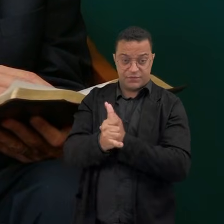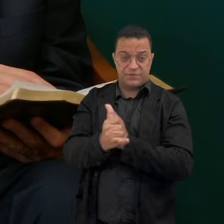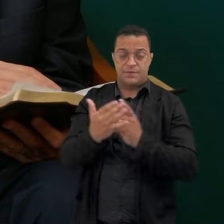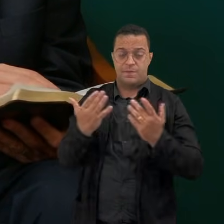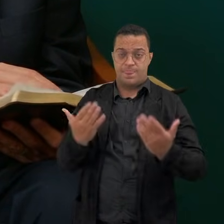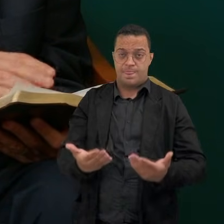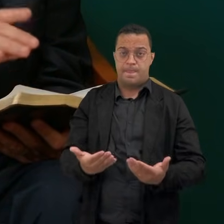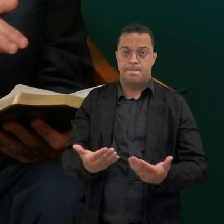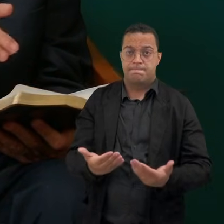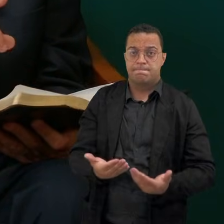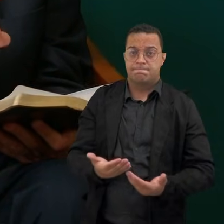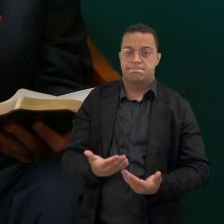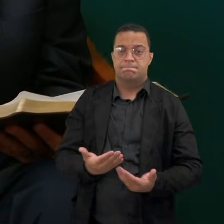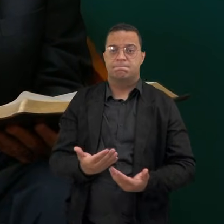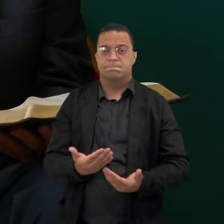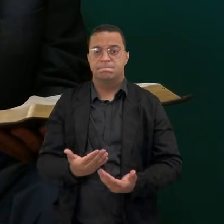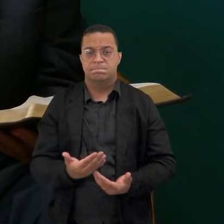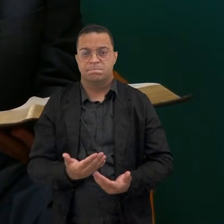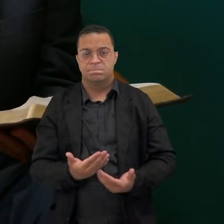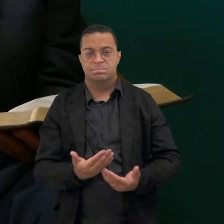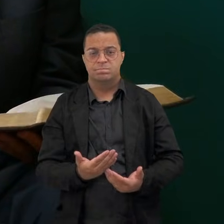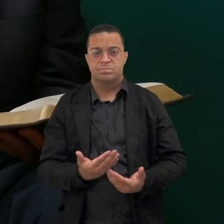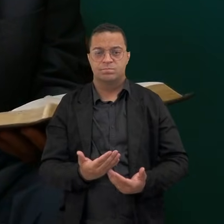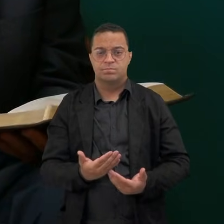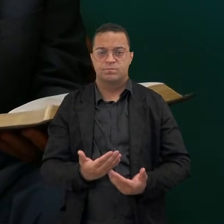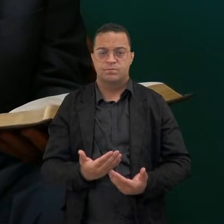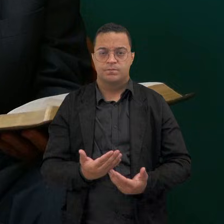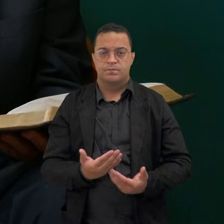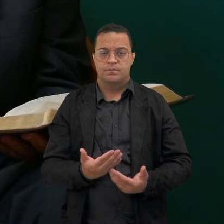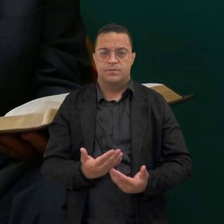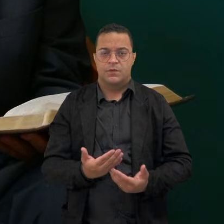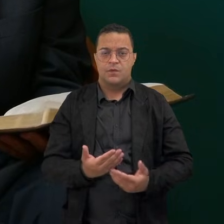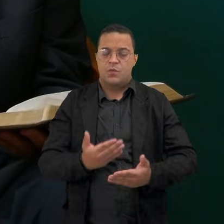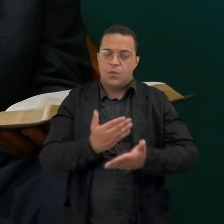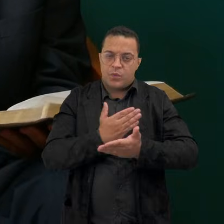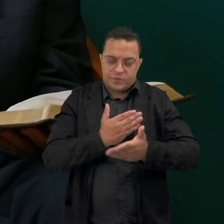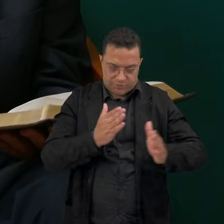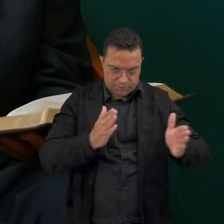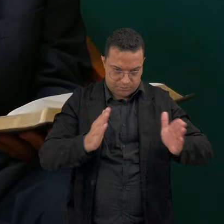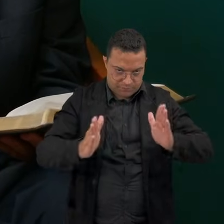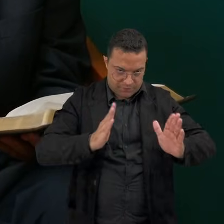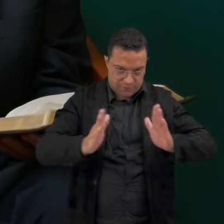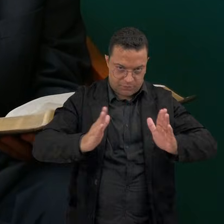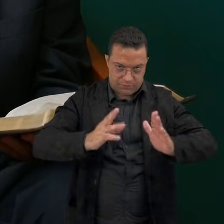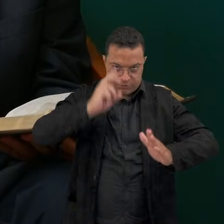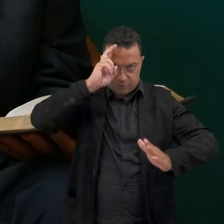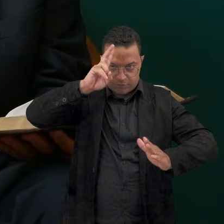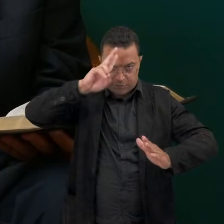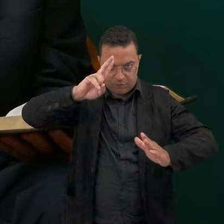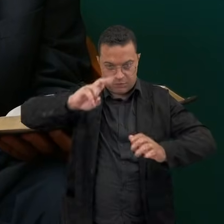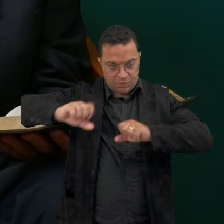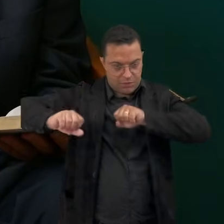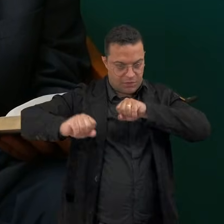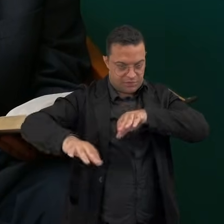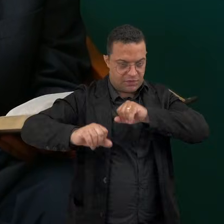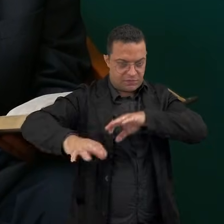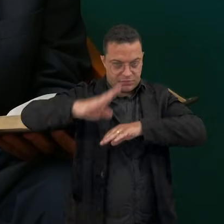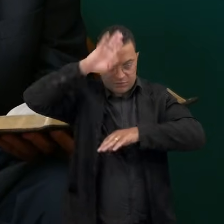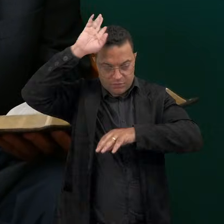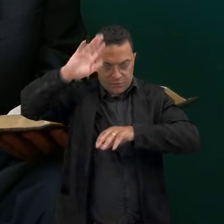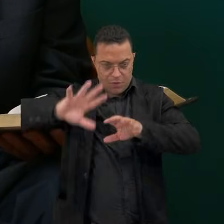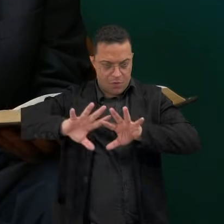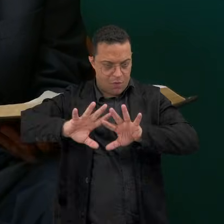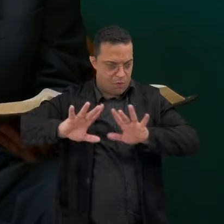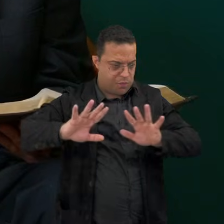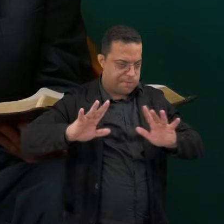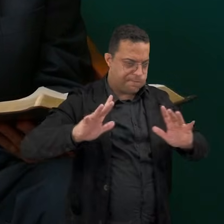Tito? De início, quando eles iniciaram ali o cerco, o imperador era Vespasiano, pai